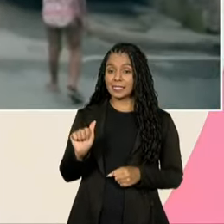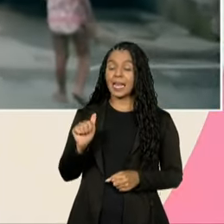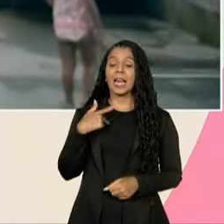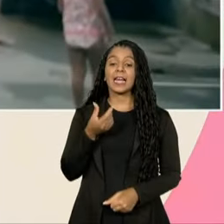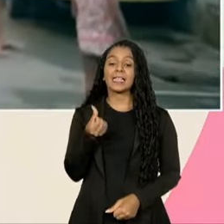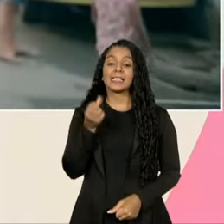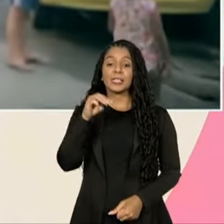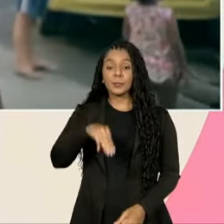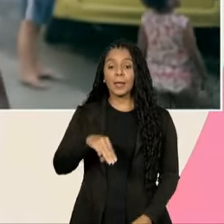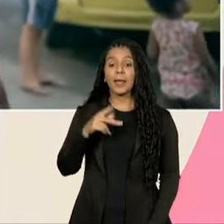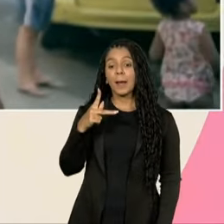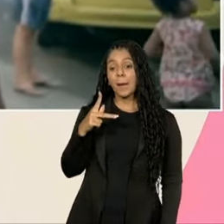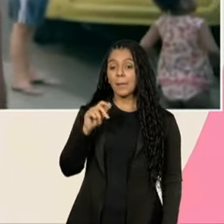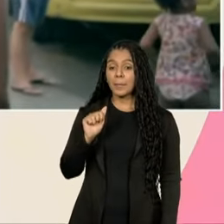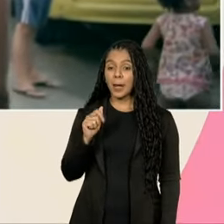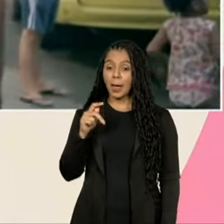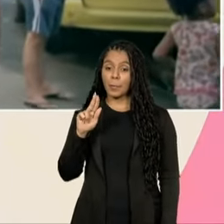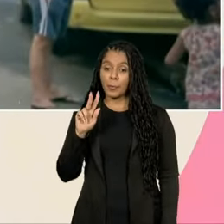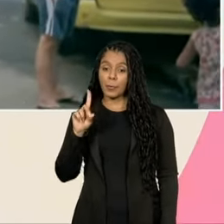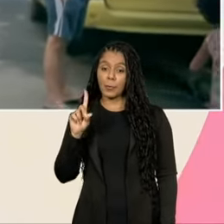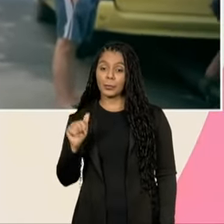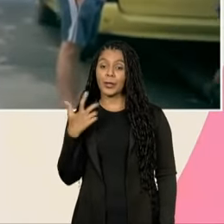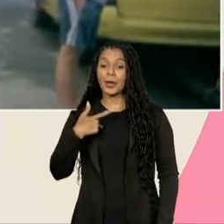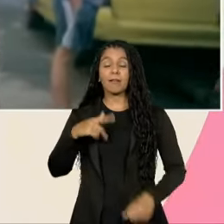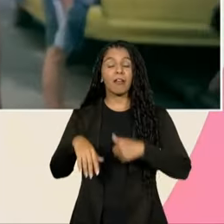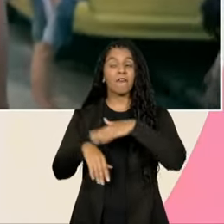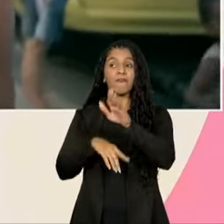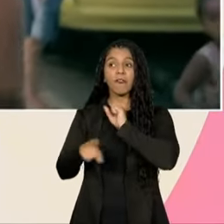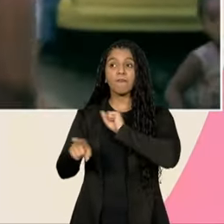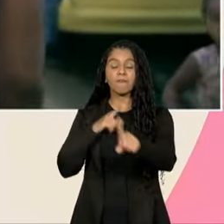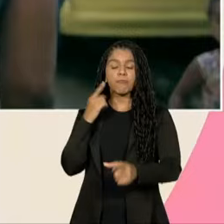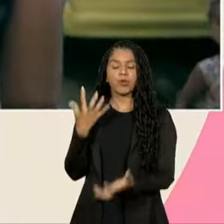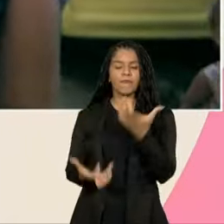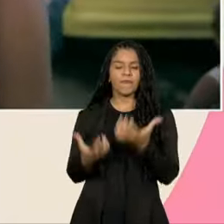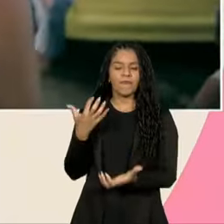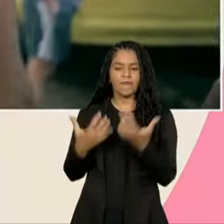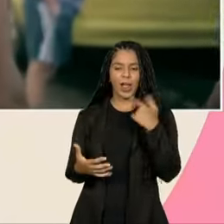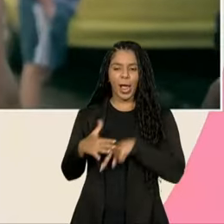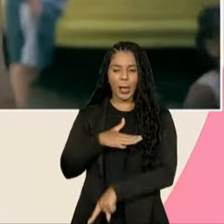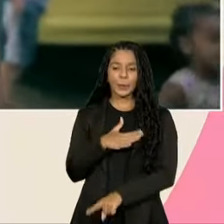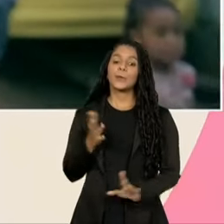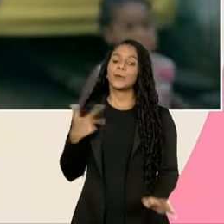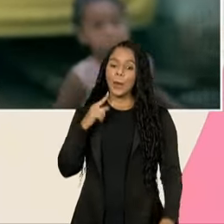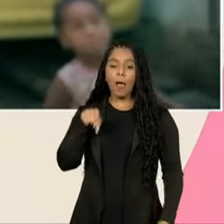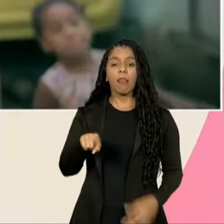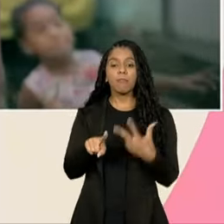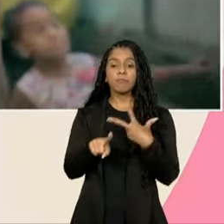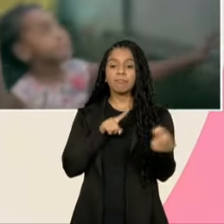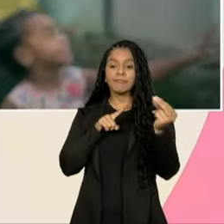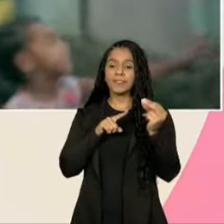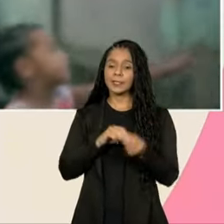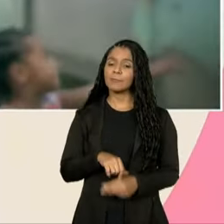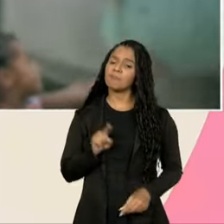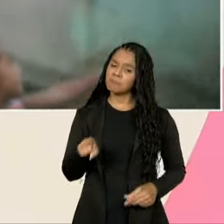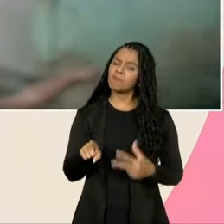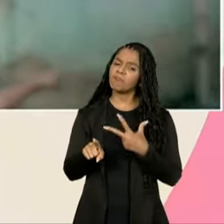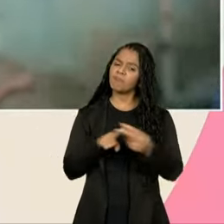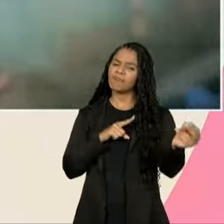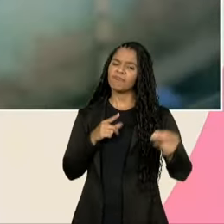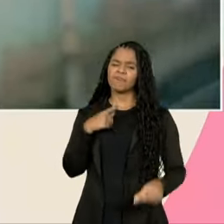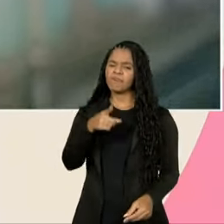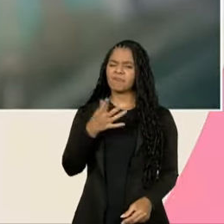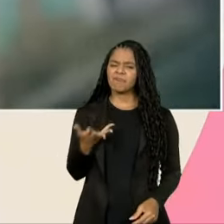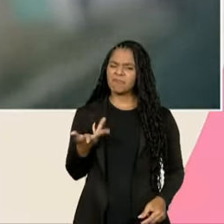já? Estão na Papuda. Eu quero que eles vão para o inferno. Eu também. Mas ela venceu. Ela venceu, ela é grande,